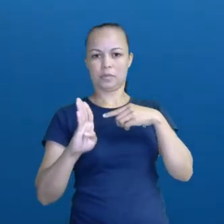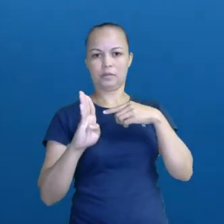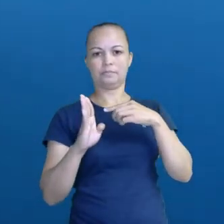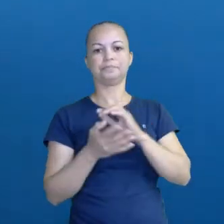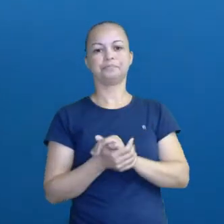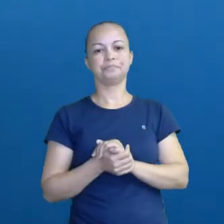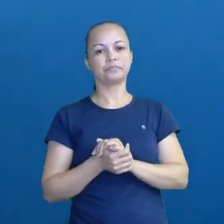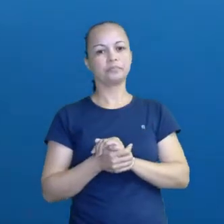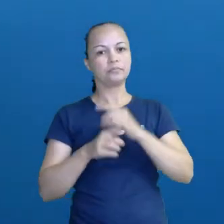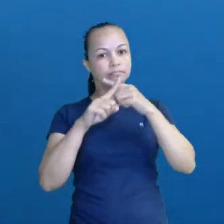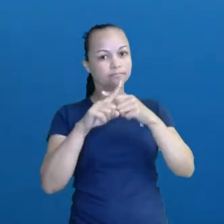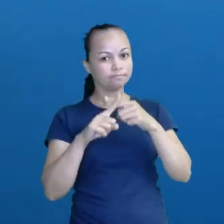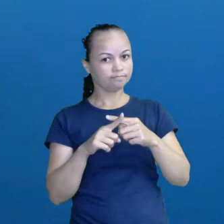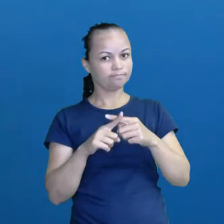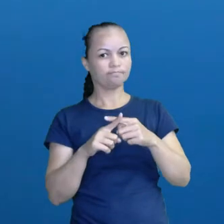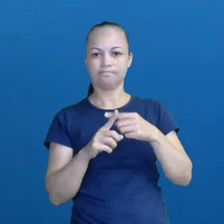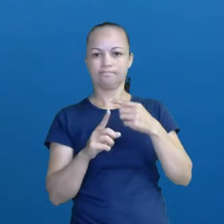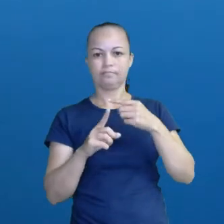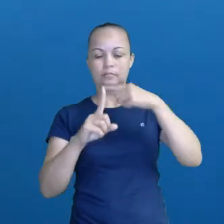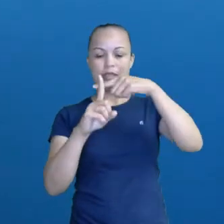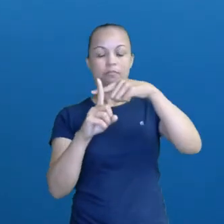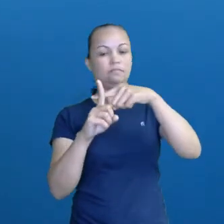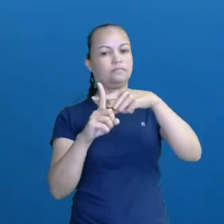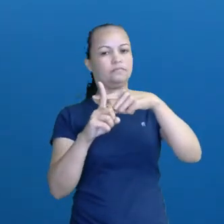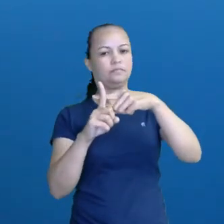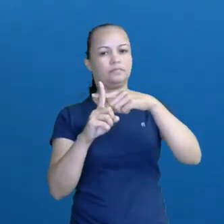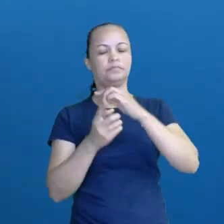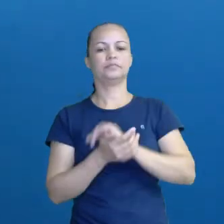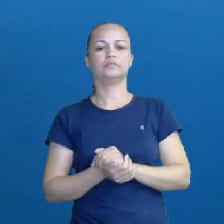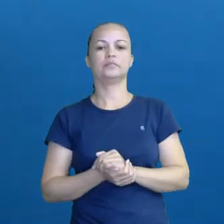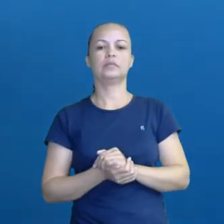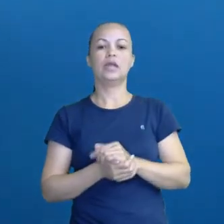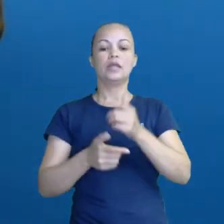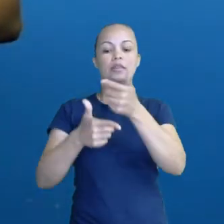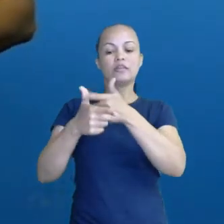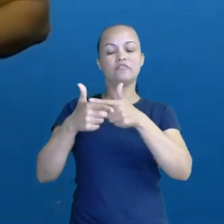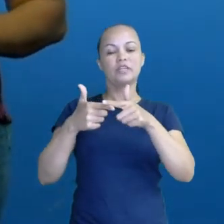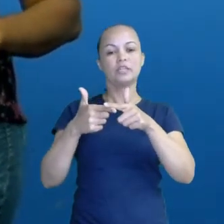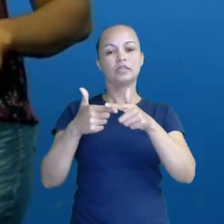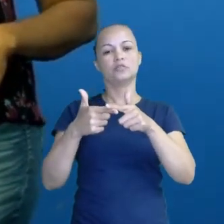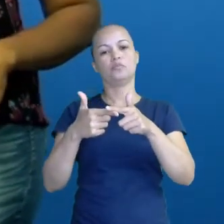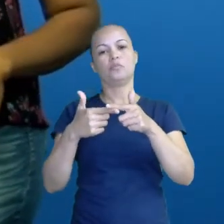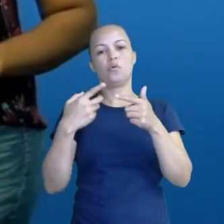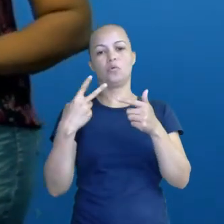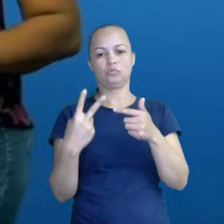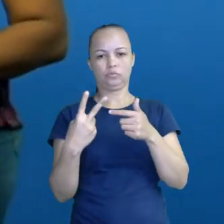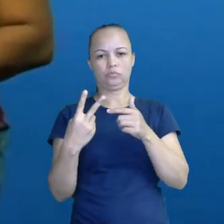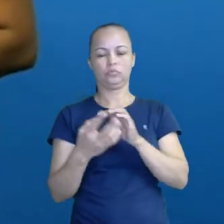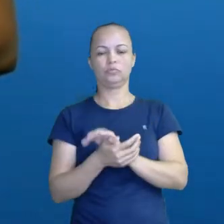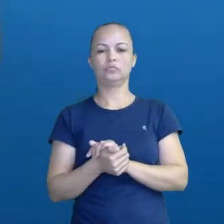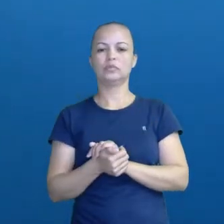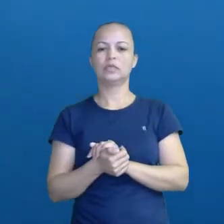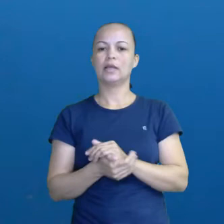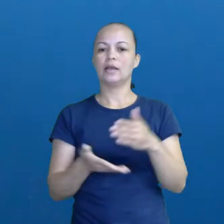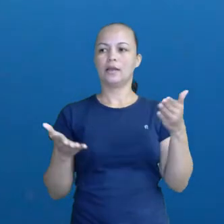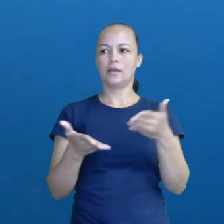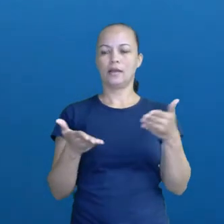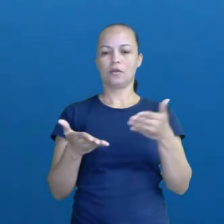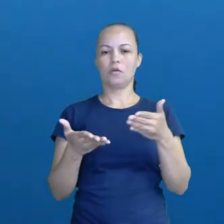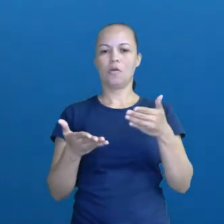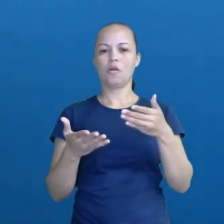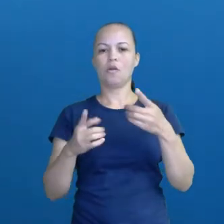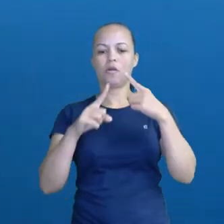não tem vezes aqui tem uma adição + B / 2 né e agora